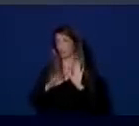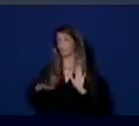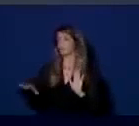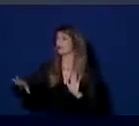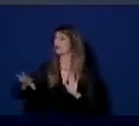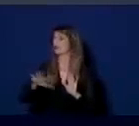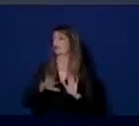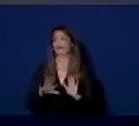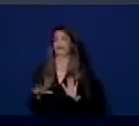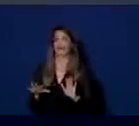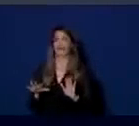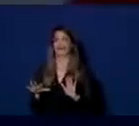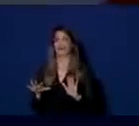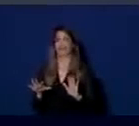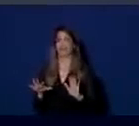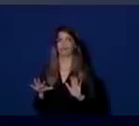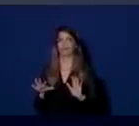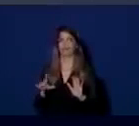é,